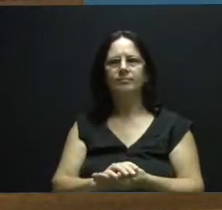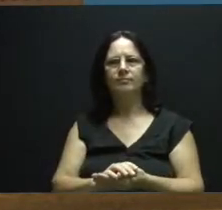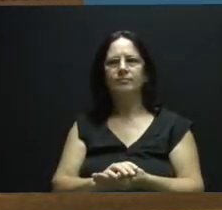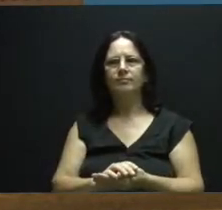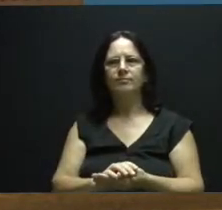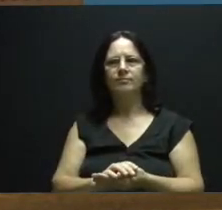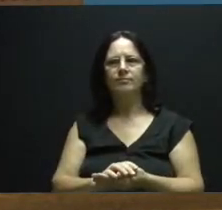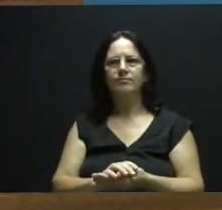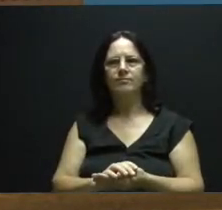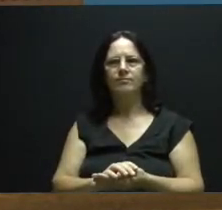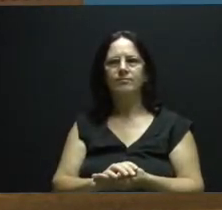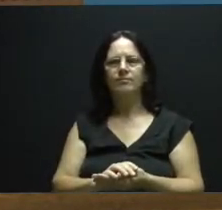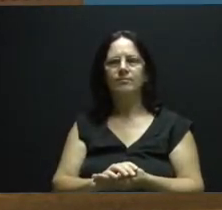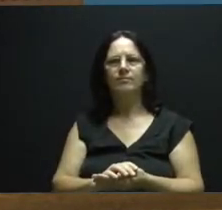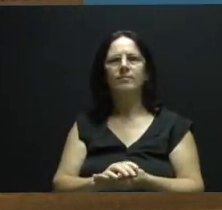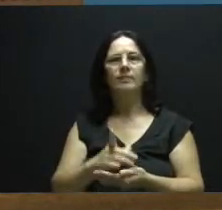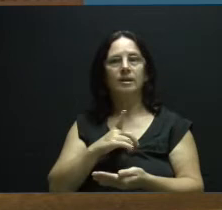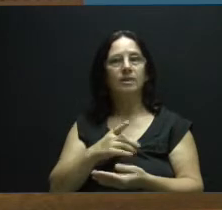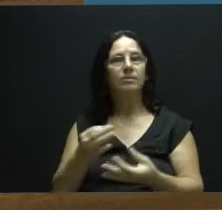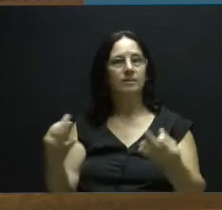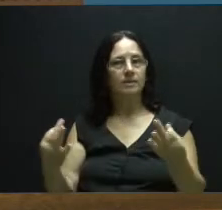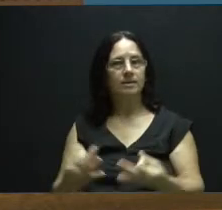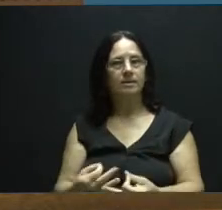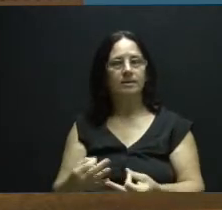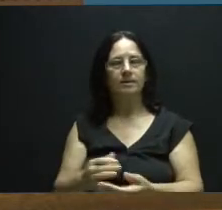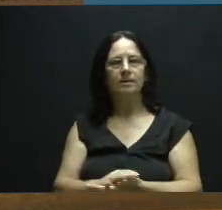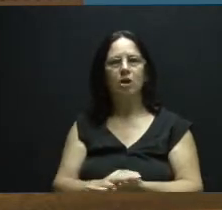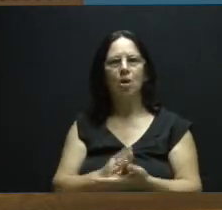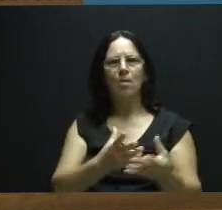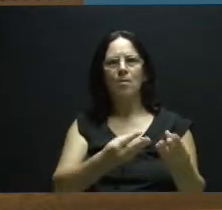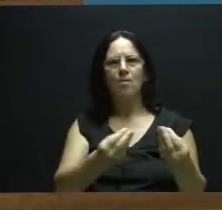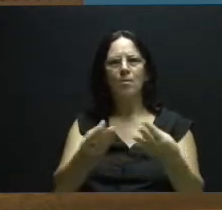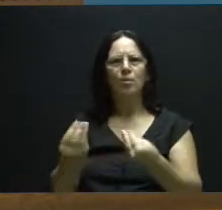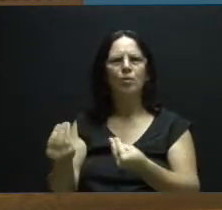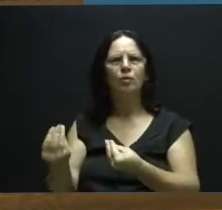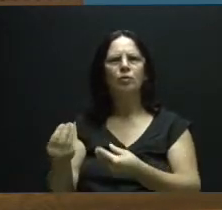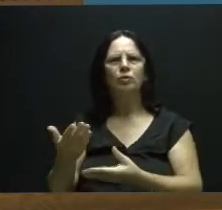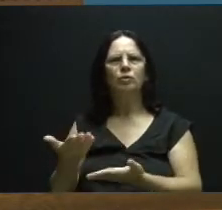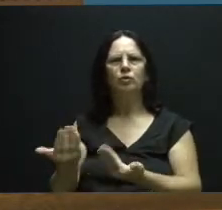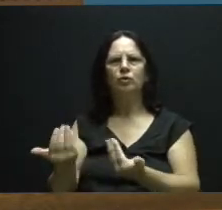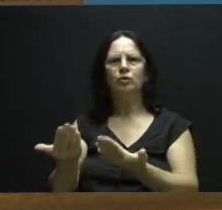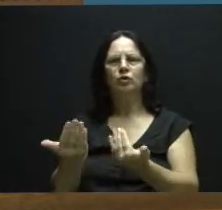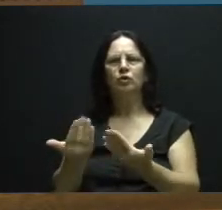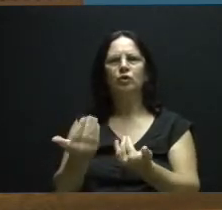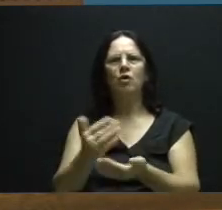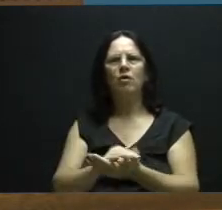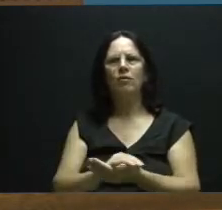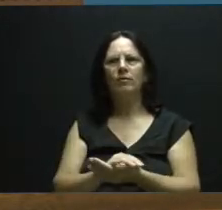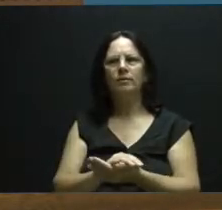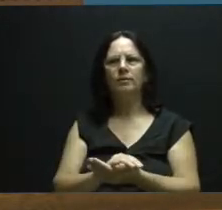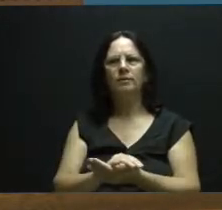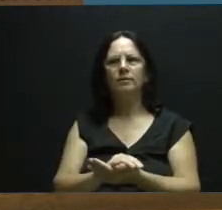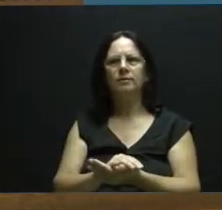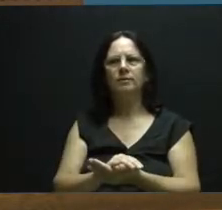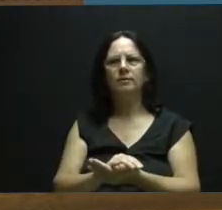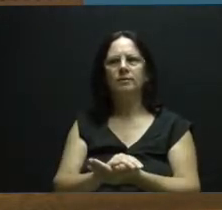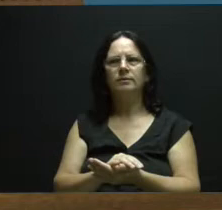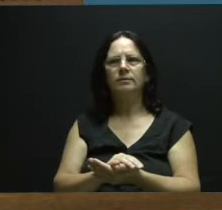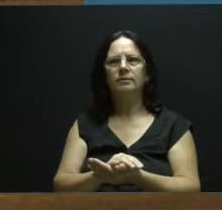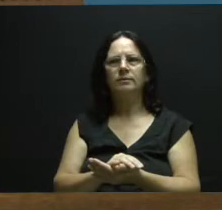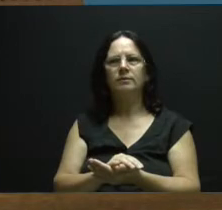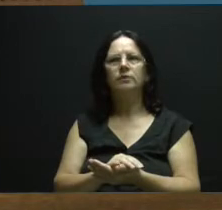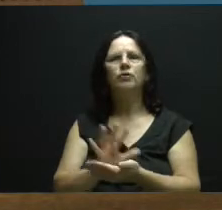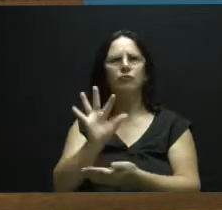colocado em prática eu tenho certeza que muitos dos nossos jovens eles saíram da